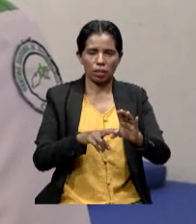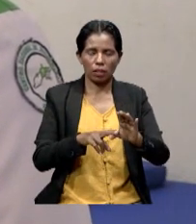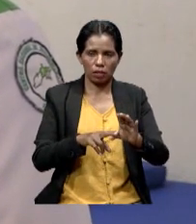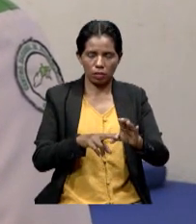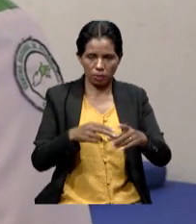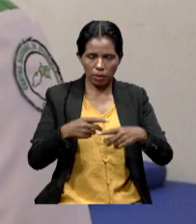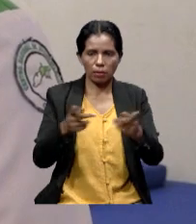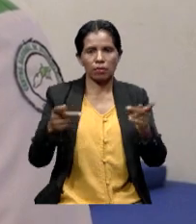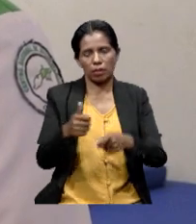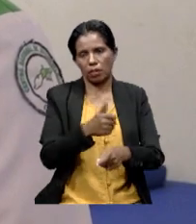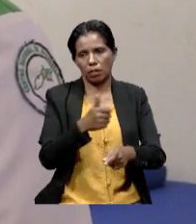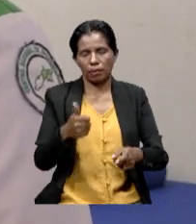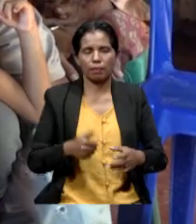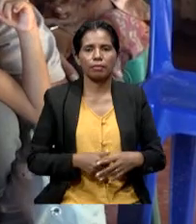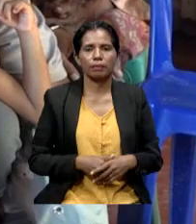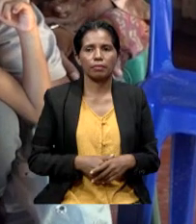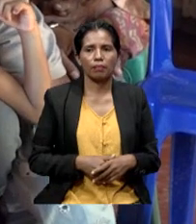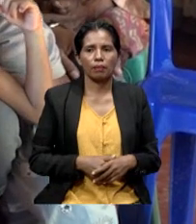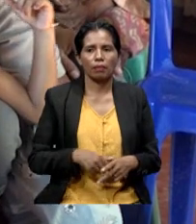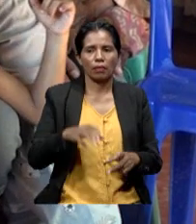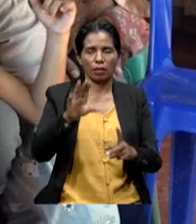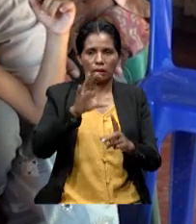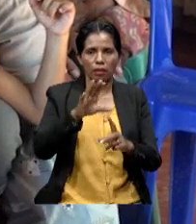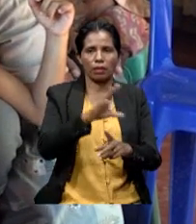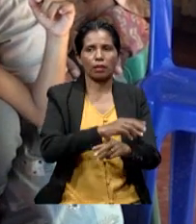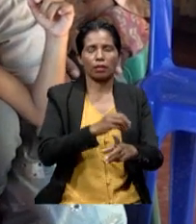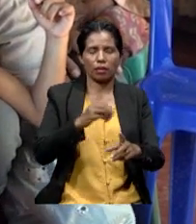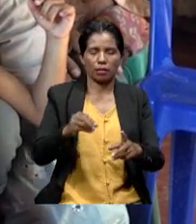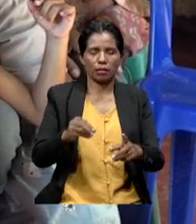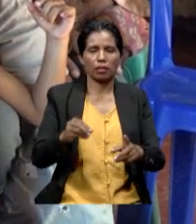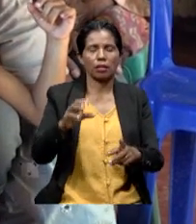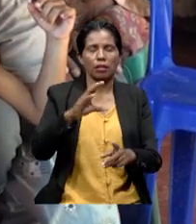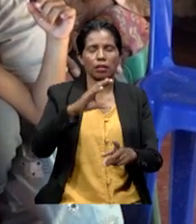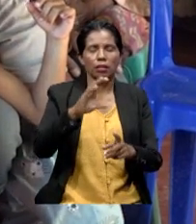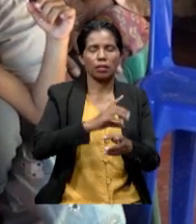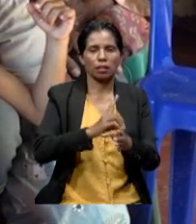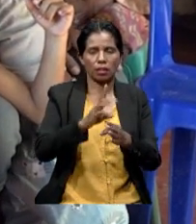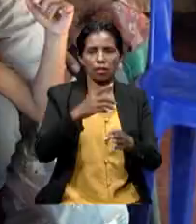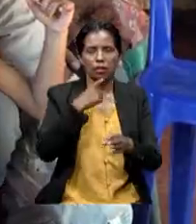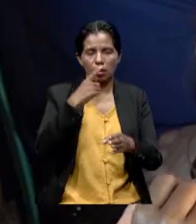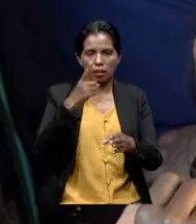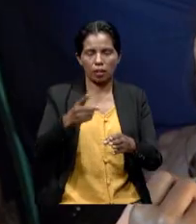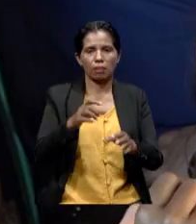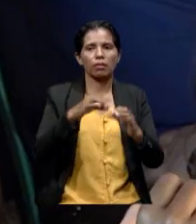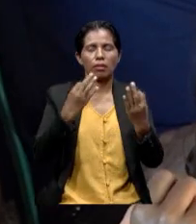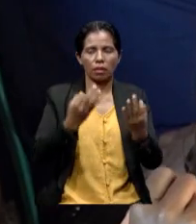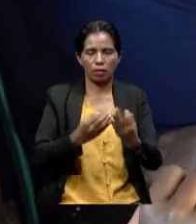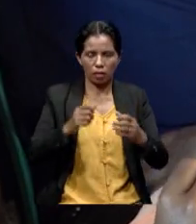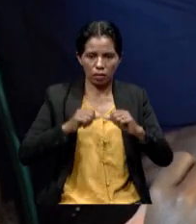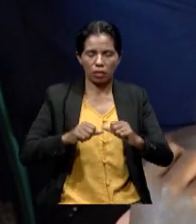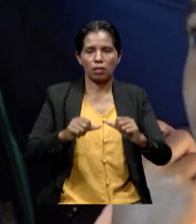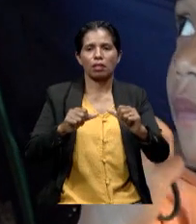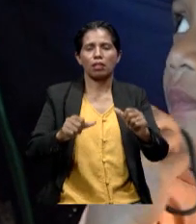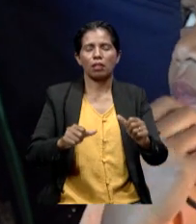liur. Nune mos sefe departamento community based rehabilitation encoraja família atu continua